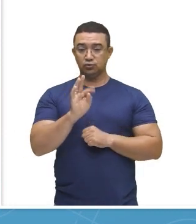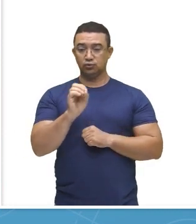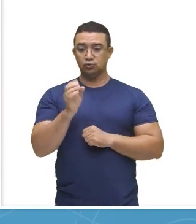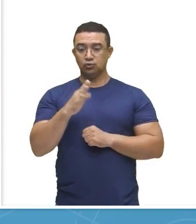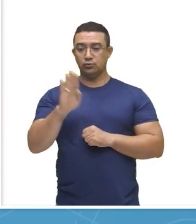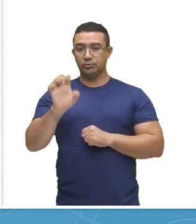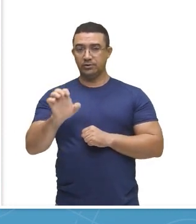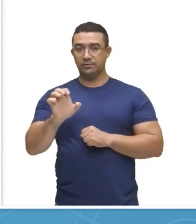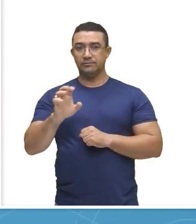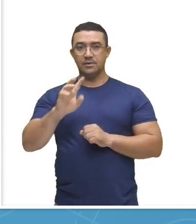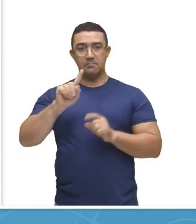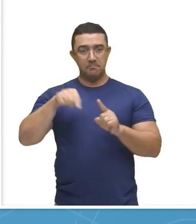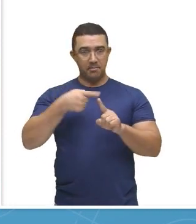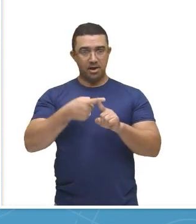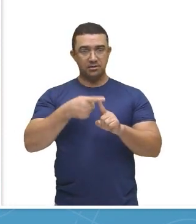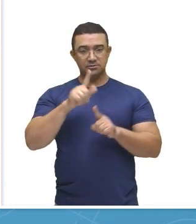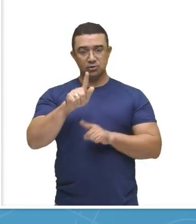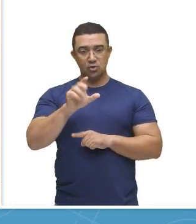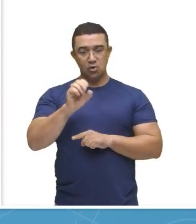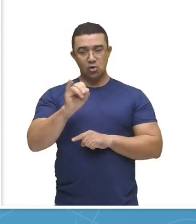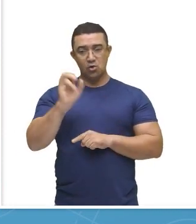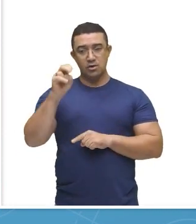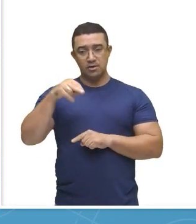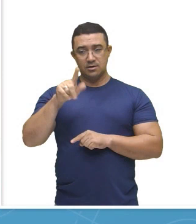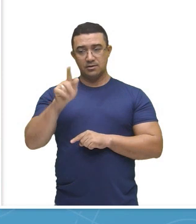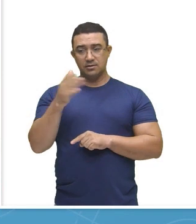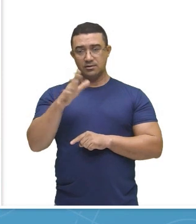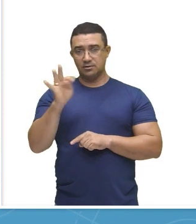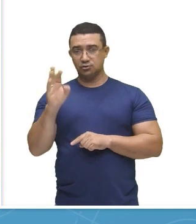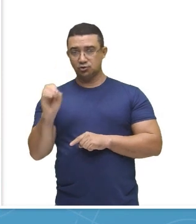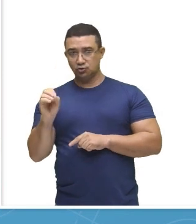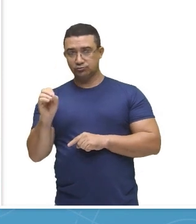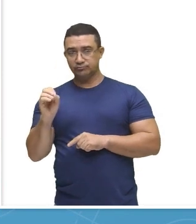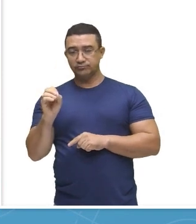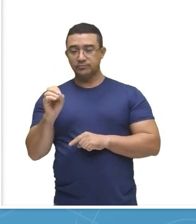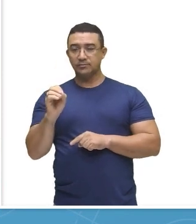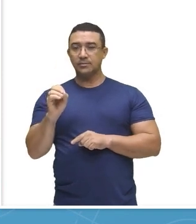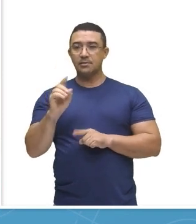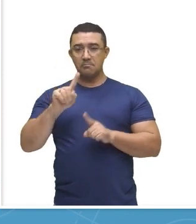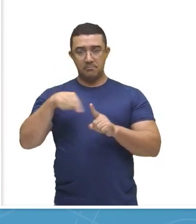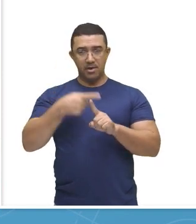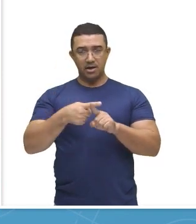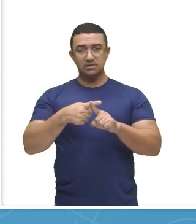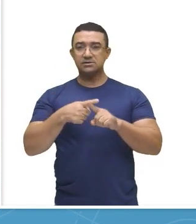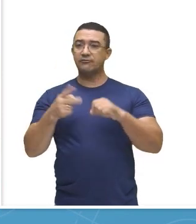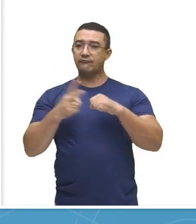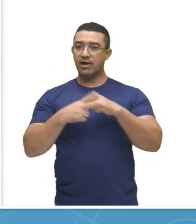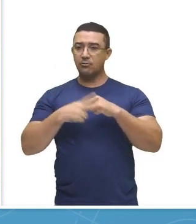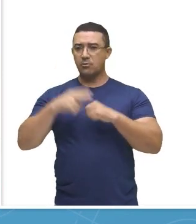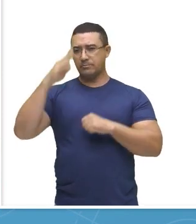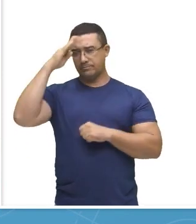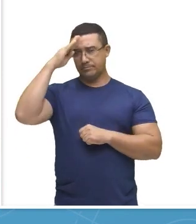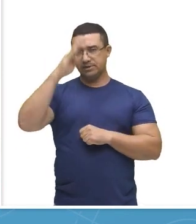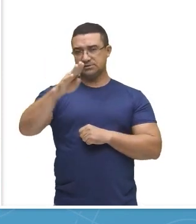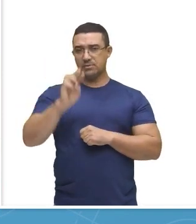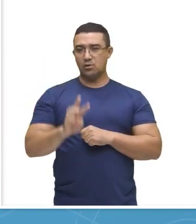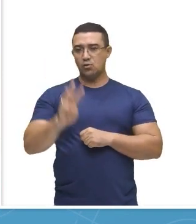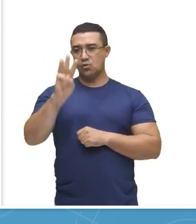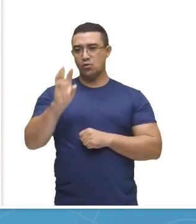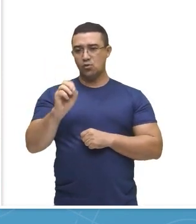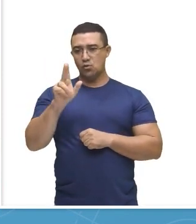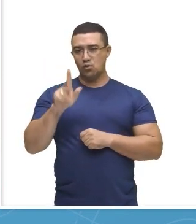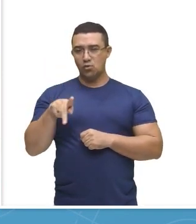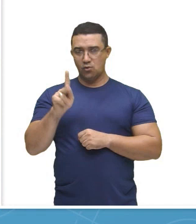going to, para sempre use going to nessa estrutura, e work, que no caso é o verbo principal da minha